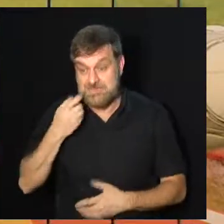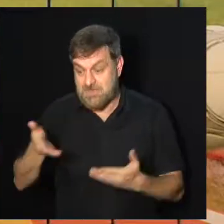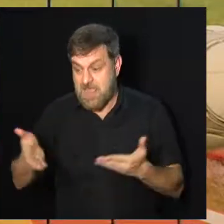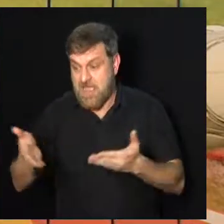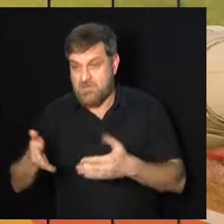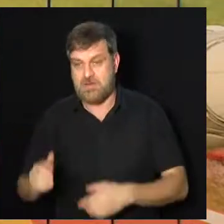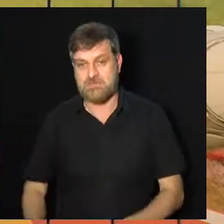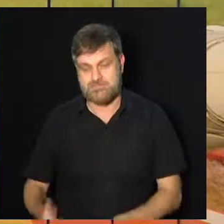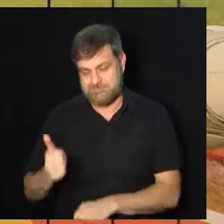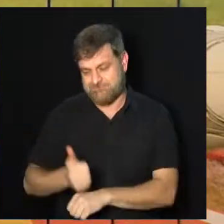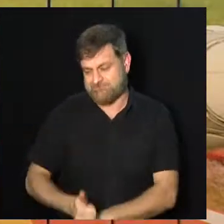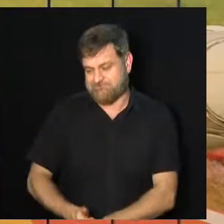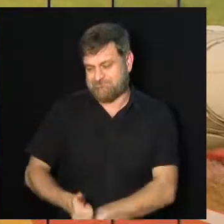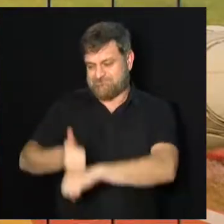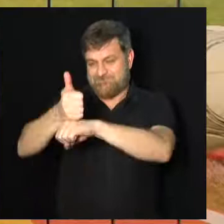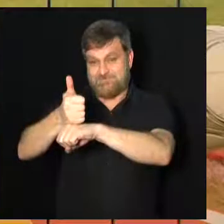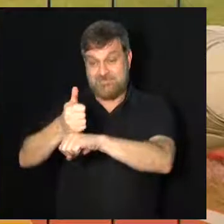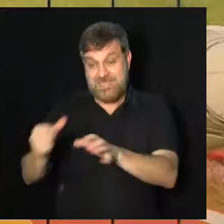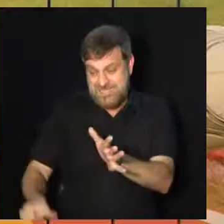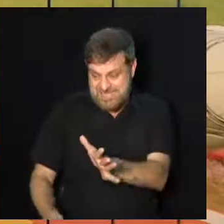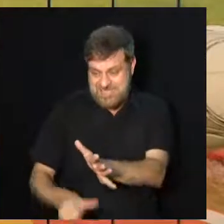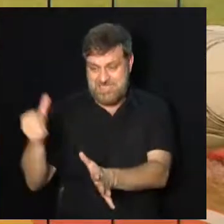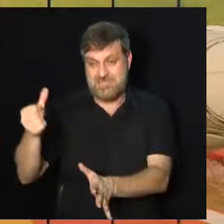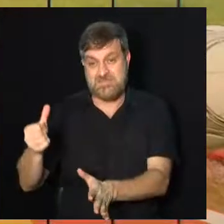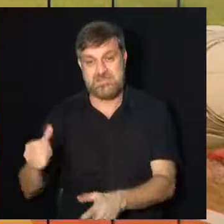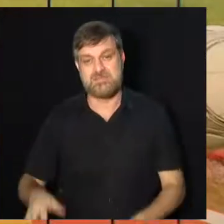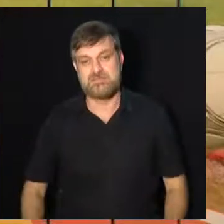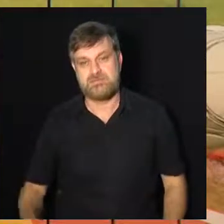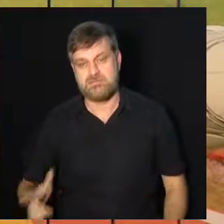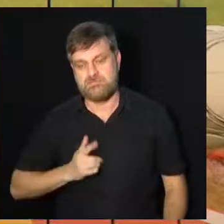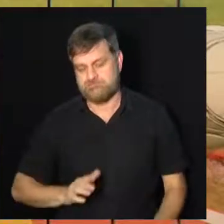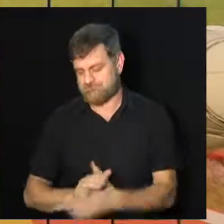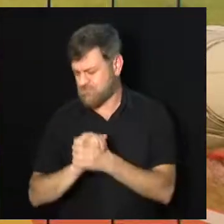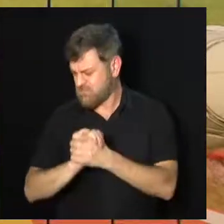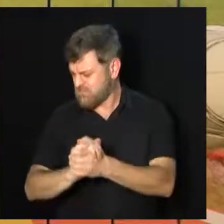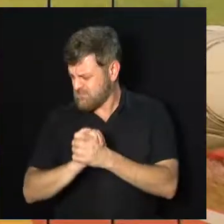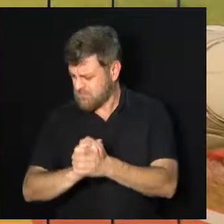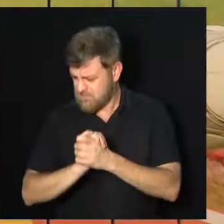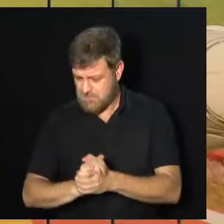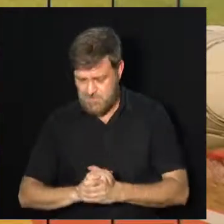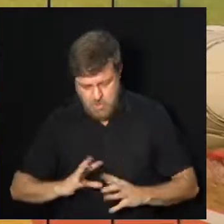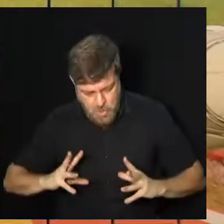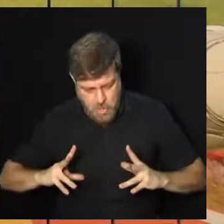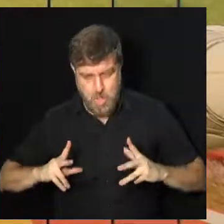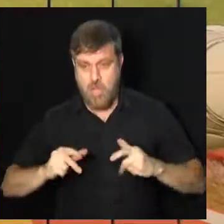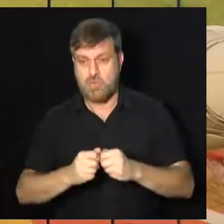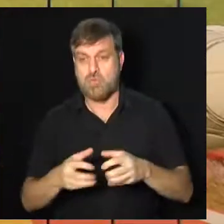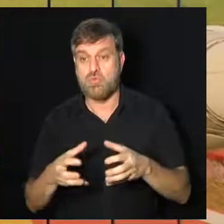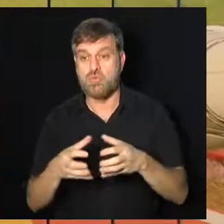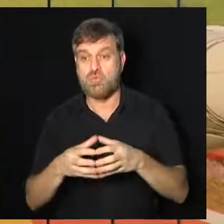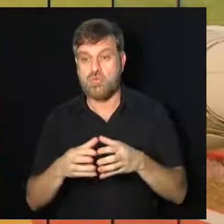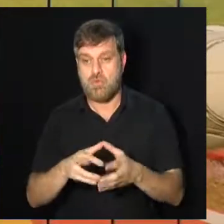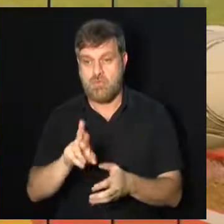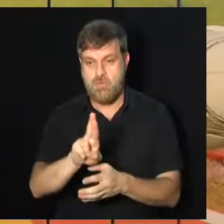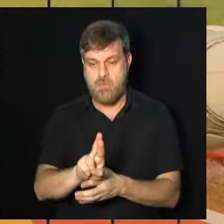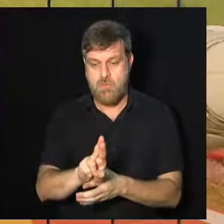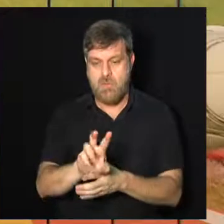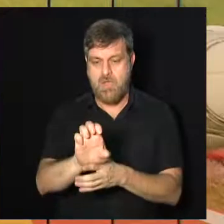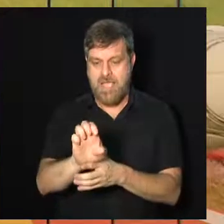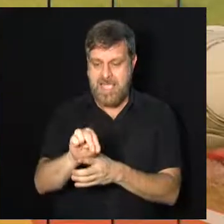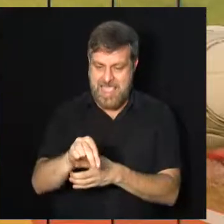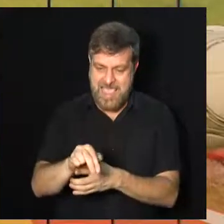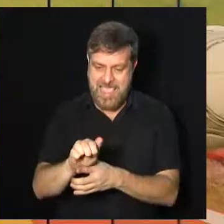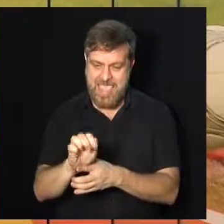se sagrou hexacampeão. Mas olha só, está de parabéns todos os atletas do Renata. Vacari foi o